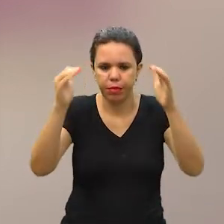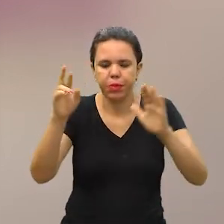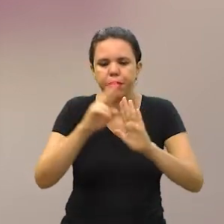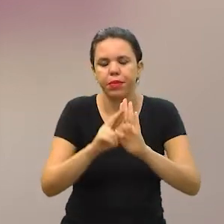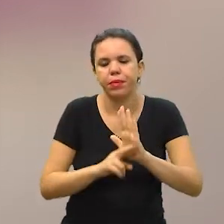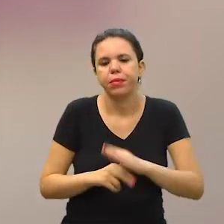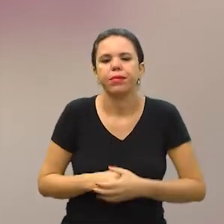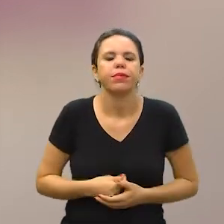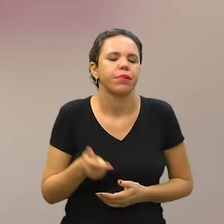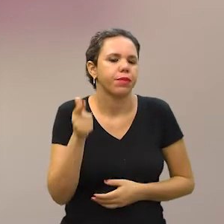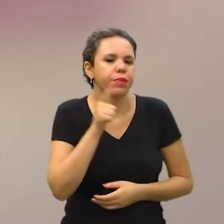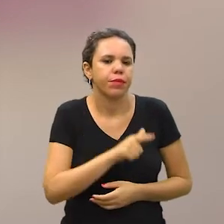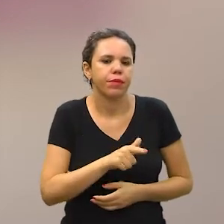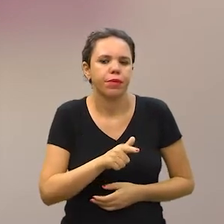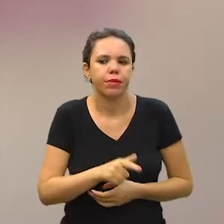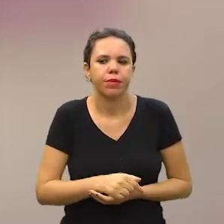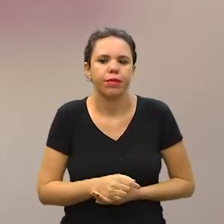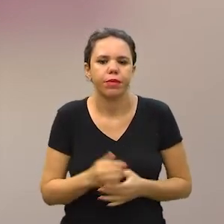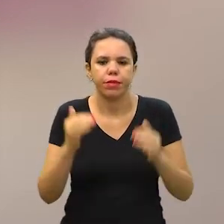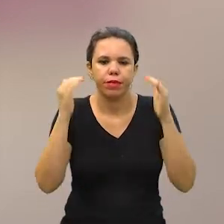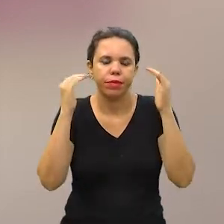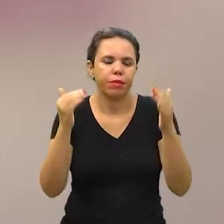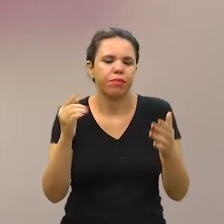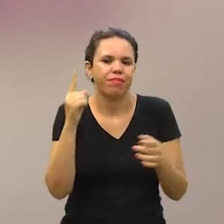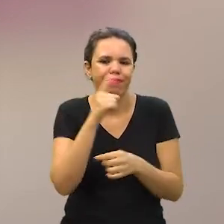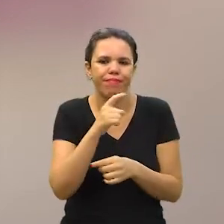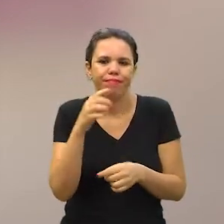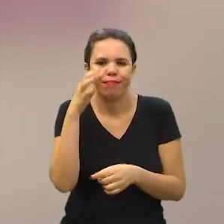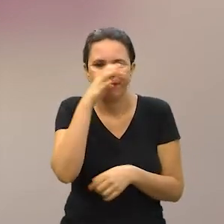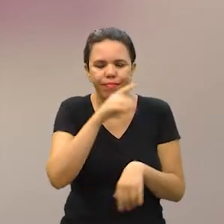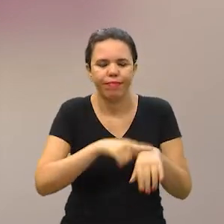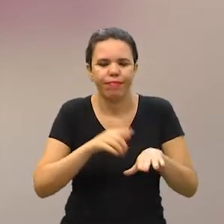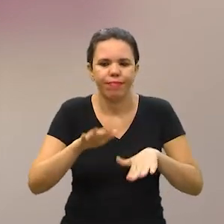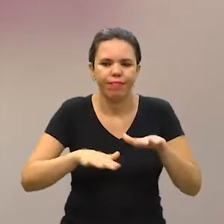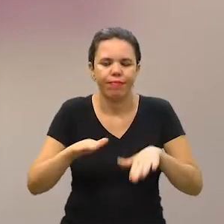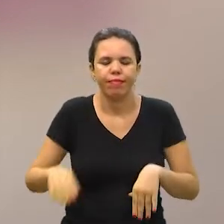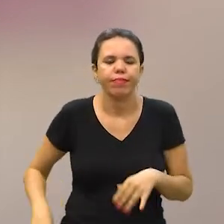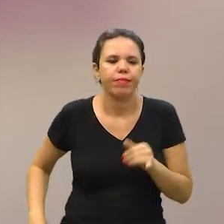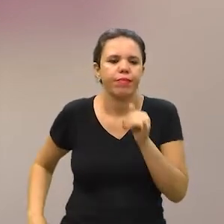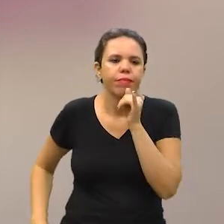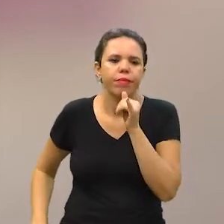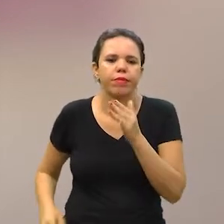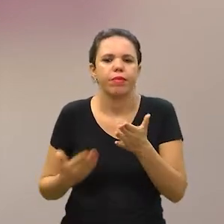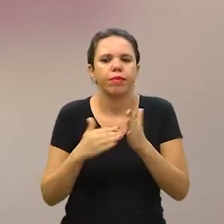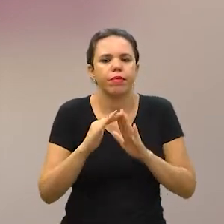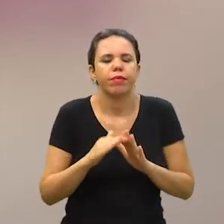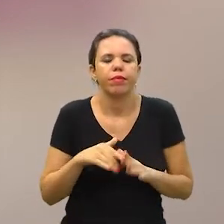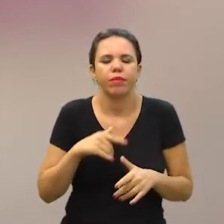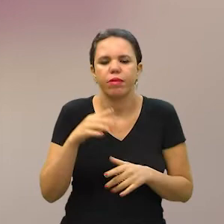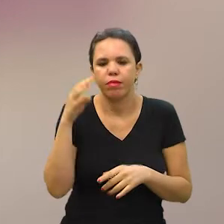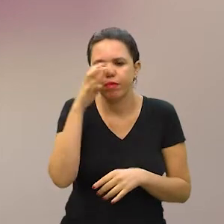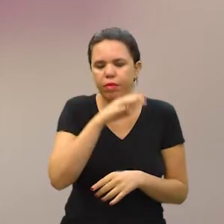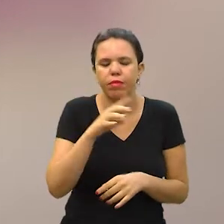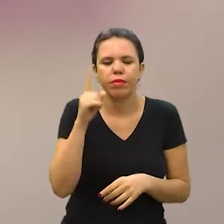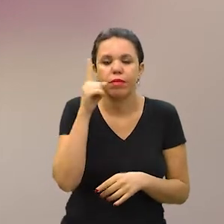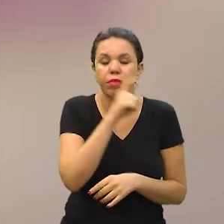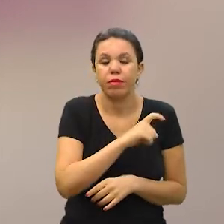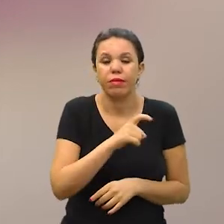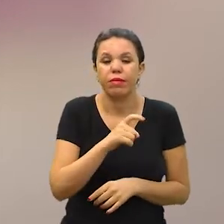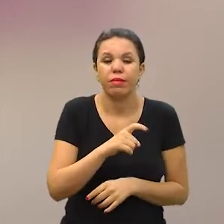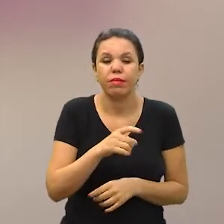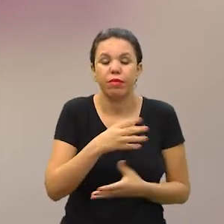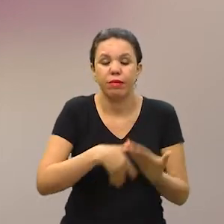regras, de conseguir obedecer alguns momentos, por exemplo, na escola dá muito trabalho, às